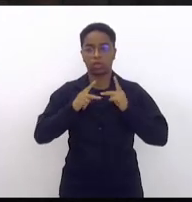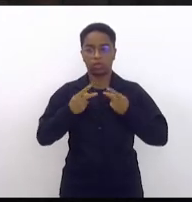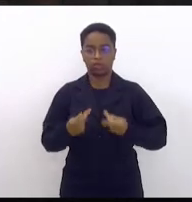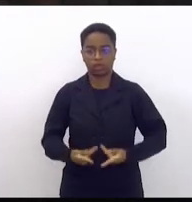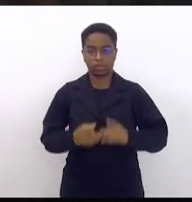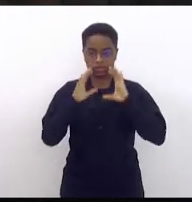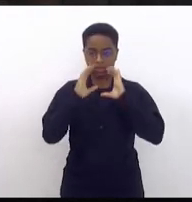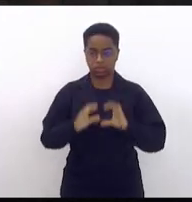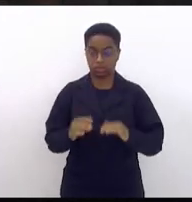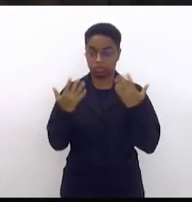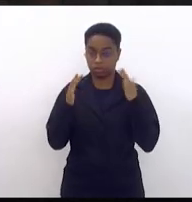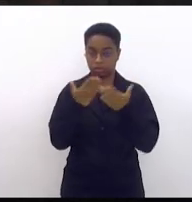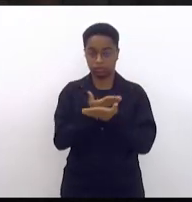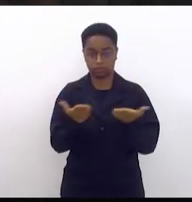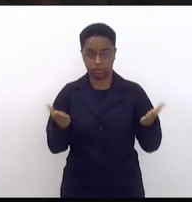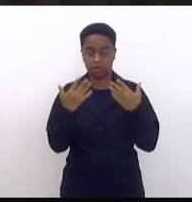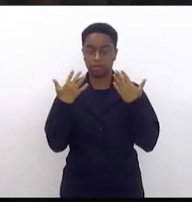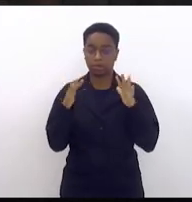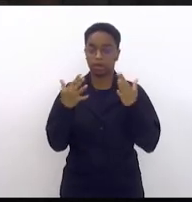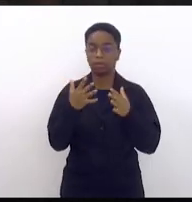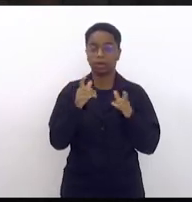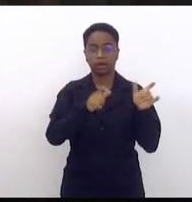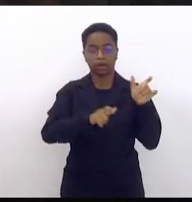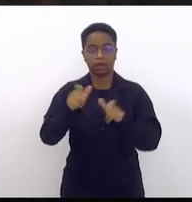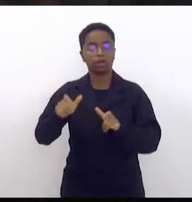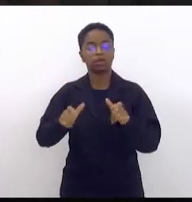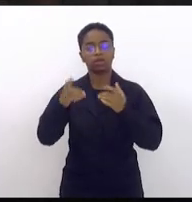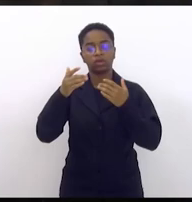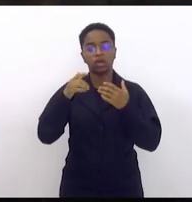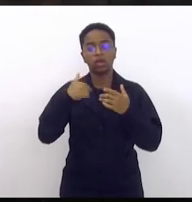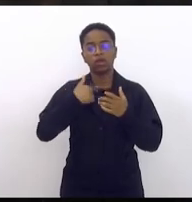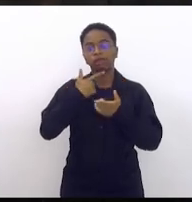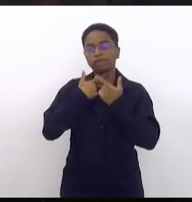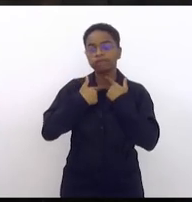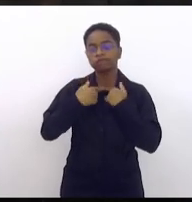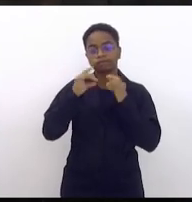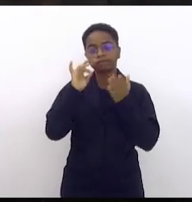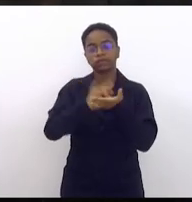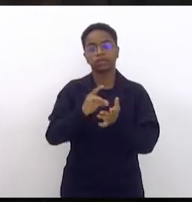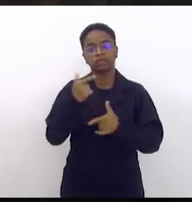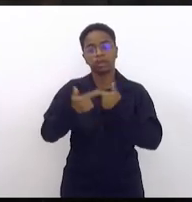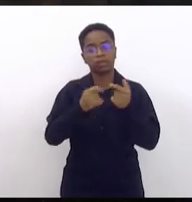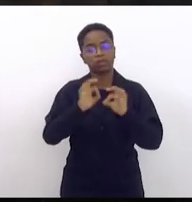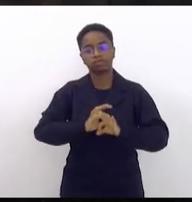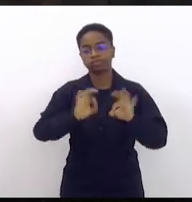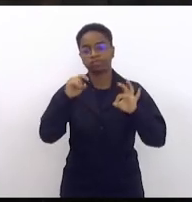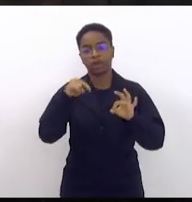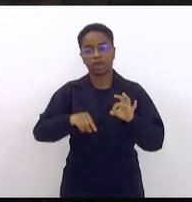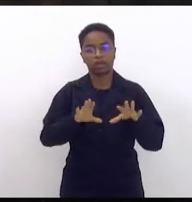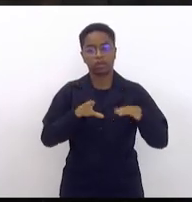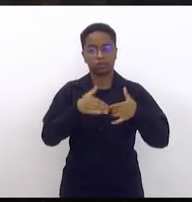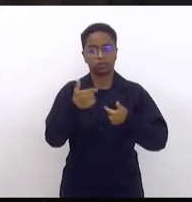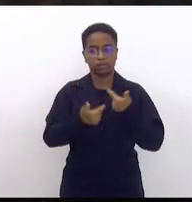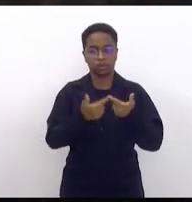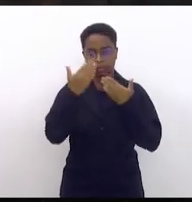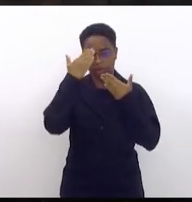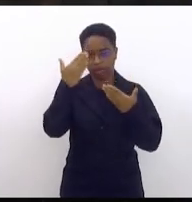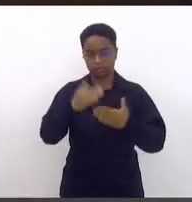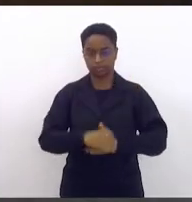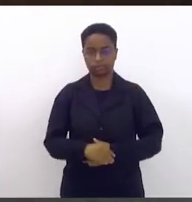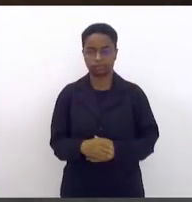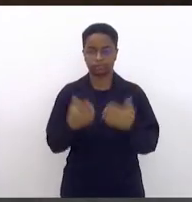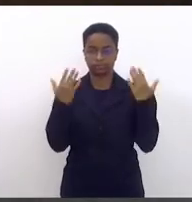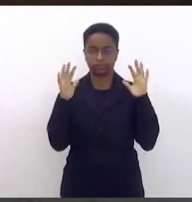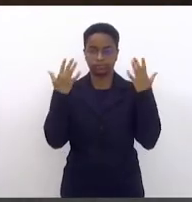parabéns a essa frente parabéns a todas e todos vocês desejo um profico trabalho para essa frente parlamentar muito